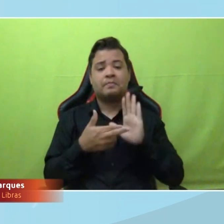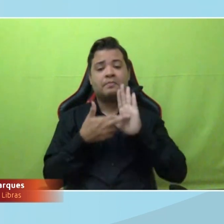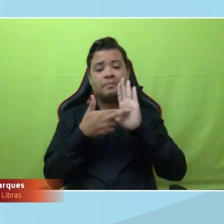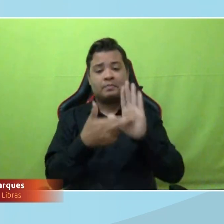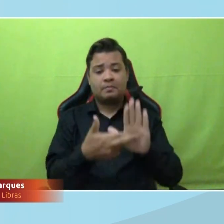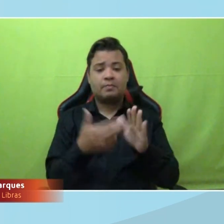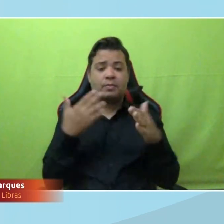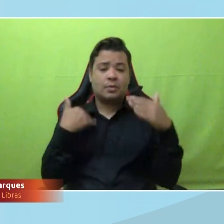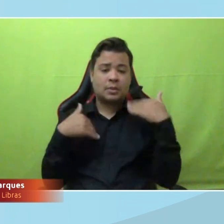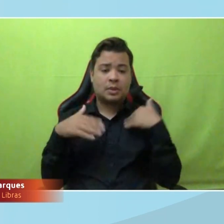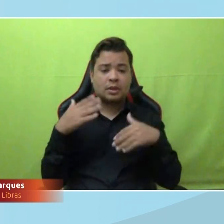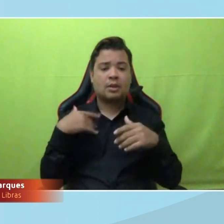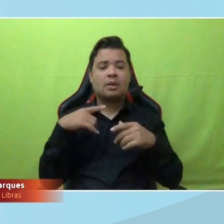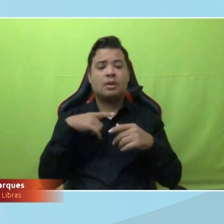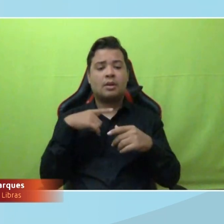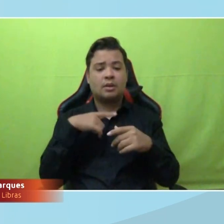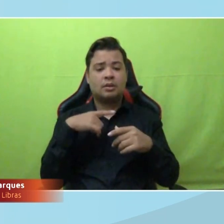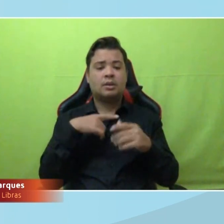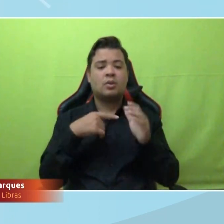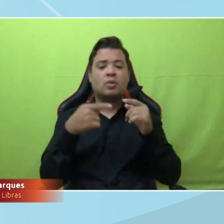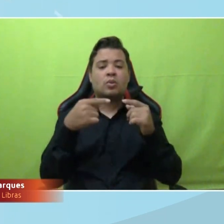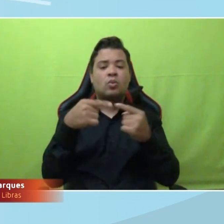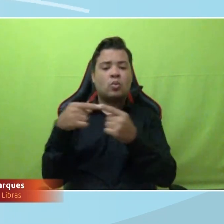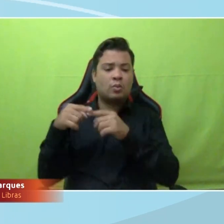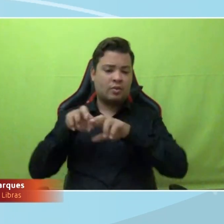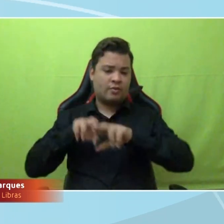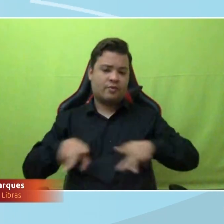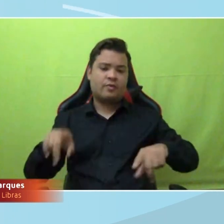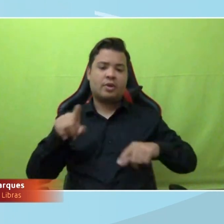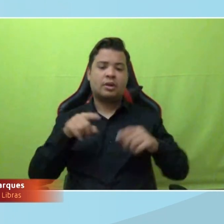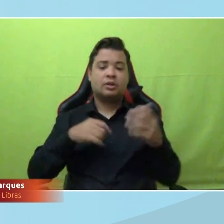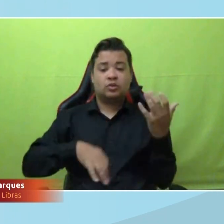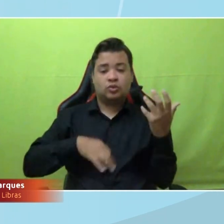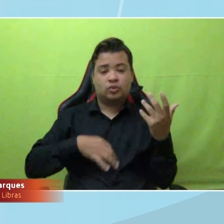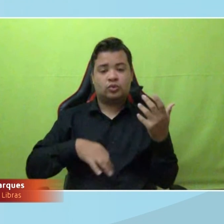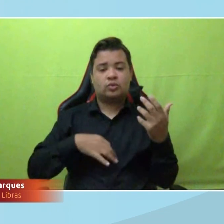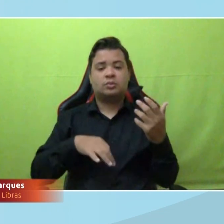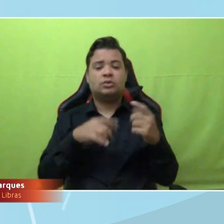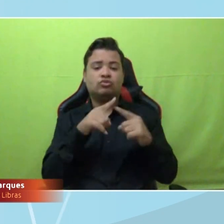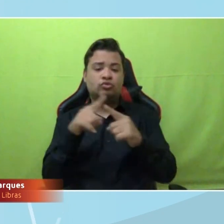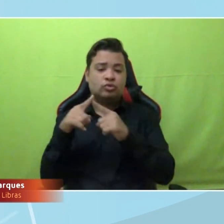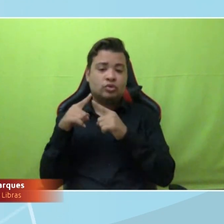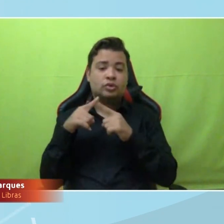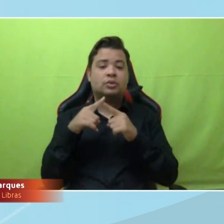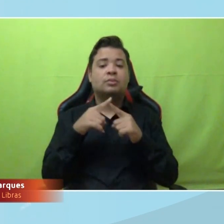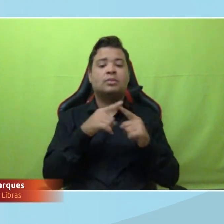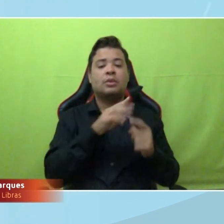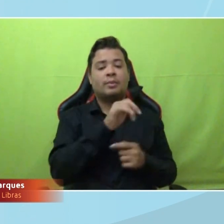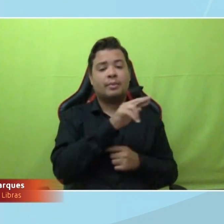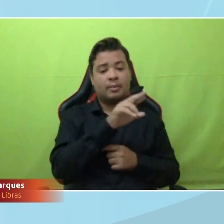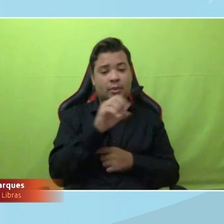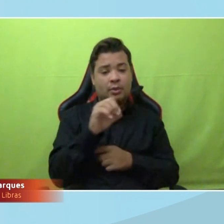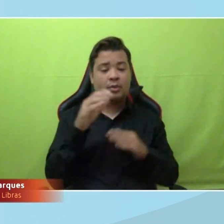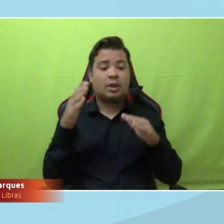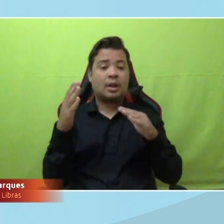de instrumentos e de estilos, que vão do barroco ao moderno. Amanhã,